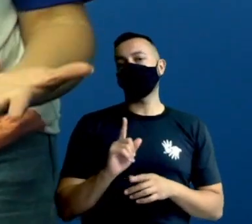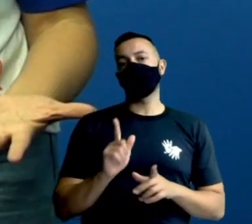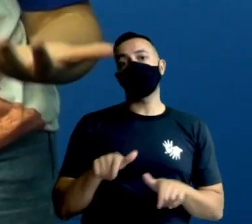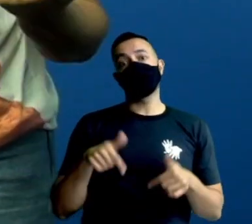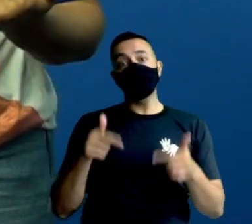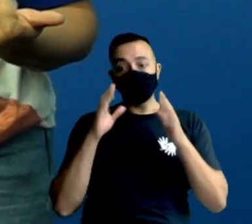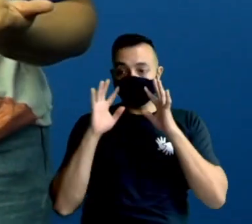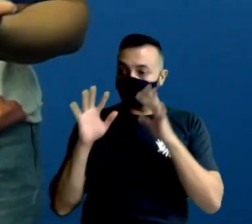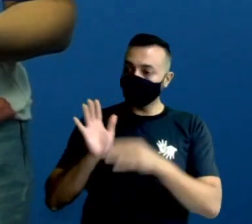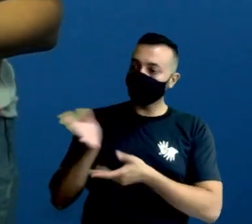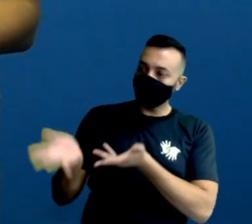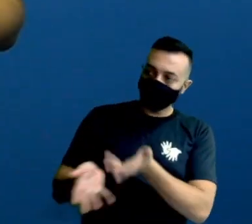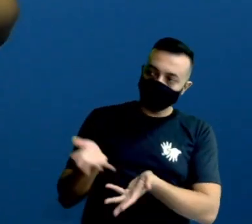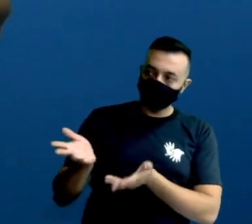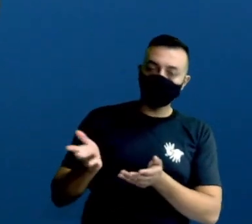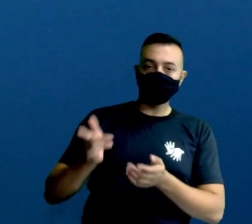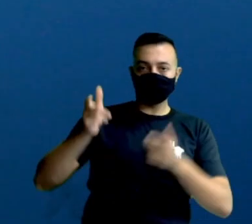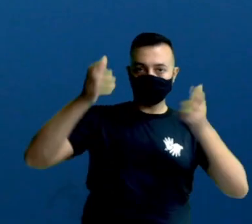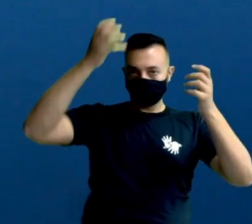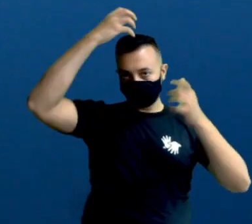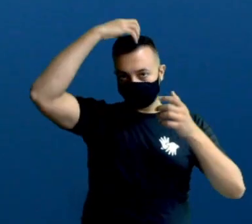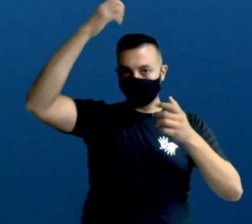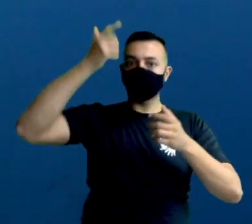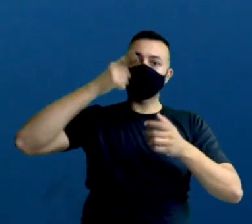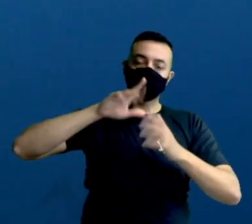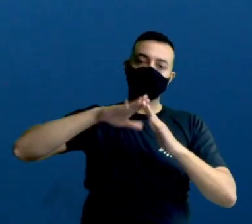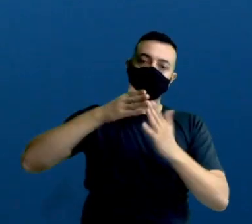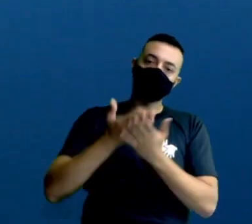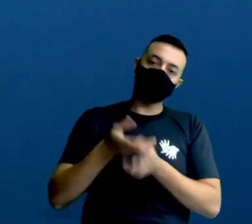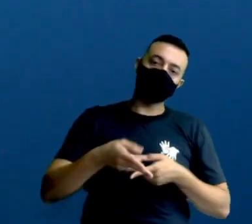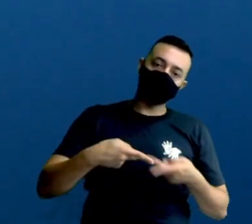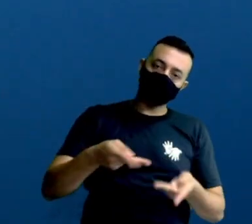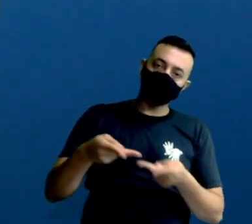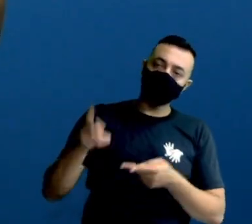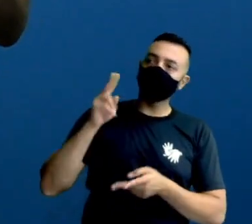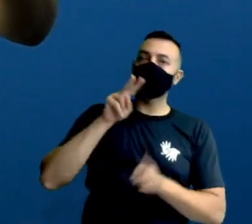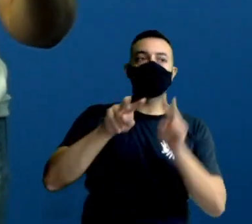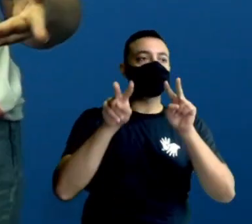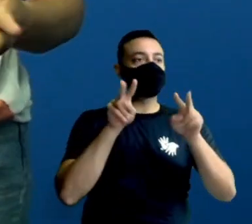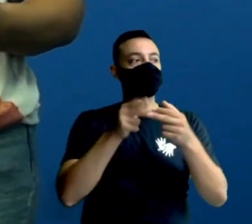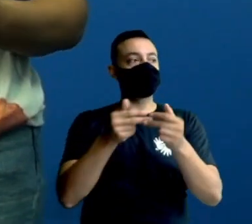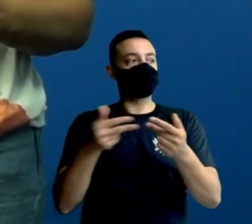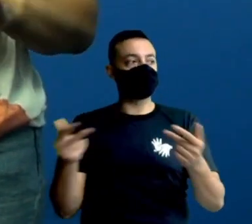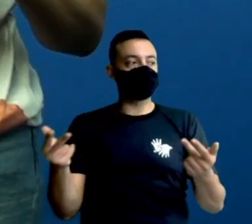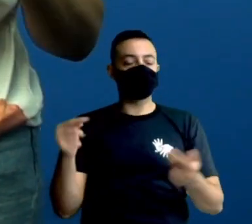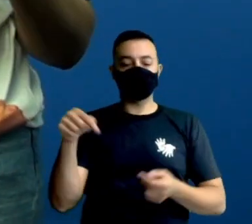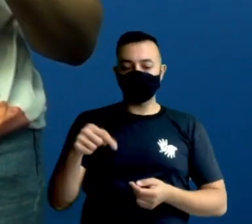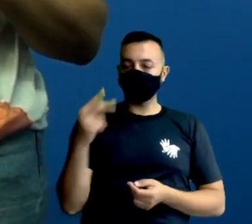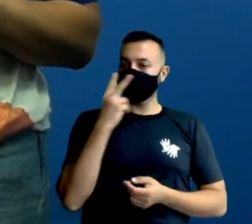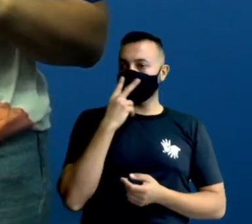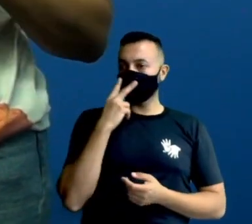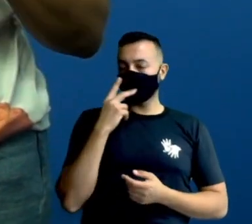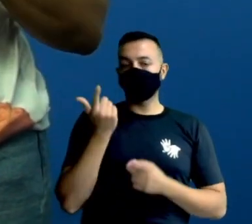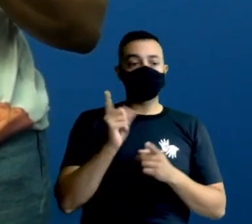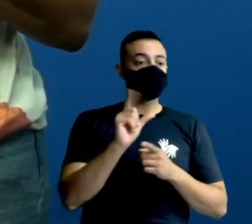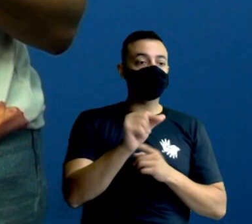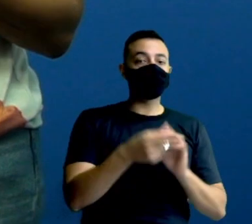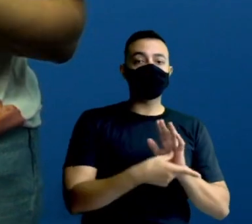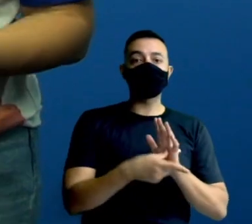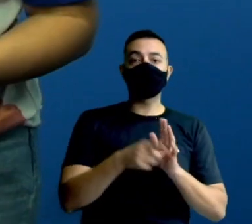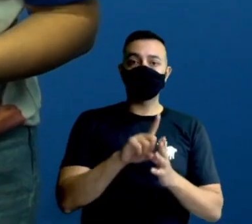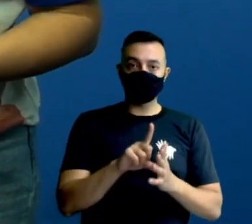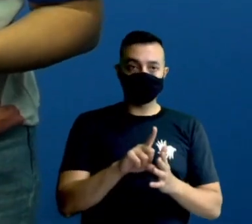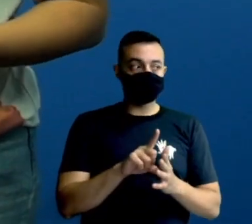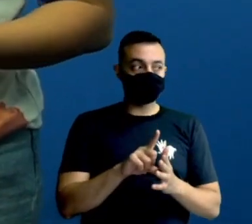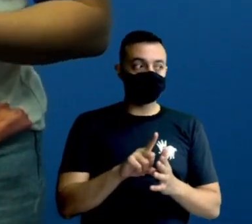essa atenção com ele, não. O imperador veio, visitou as escolas, viu as instalações que tinham aqui em Vitória. E antes de ir embora, ele deixou